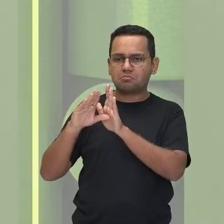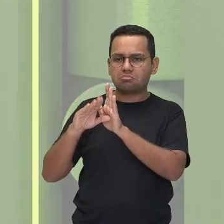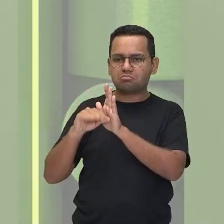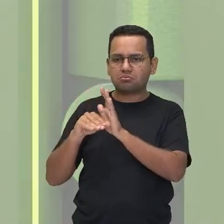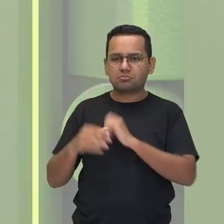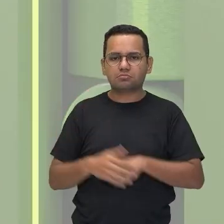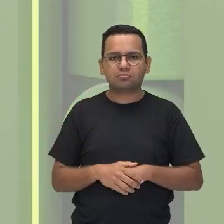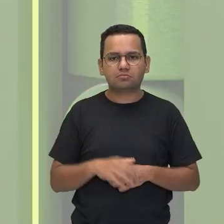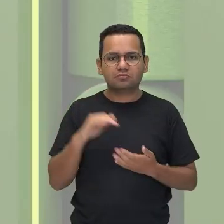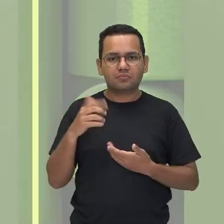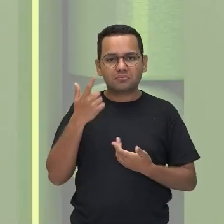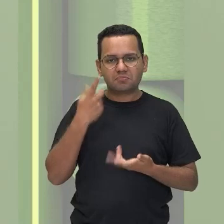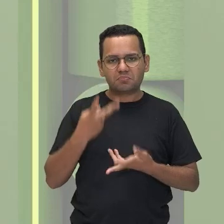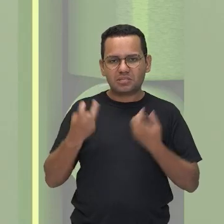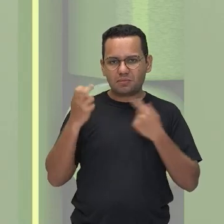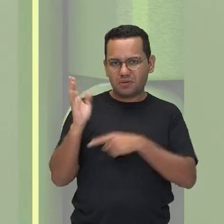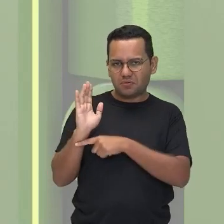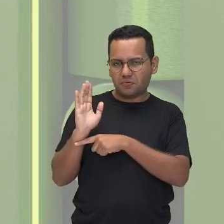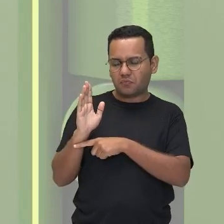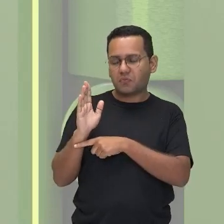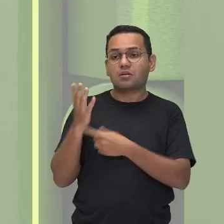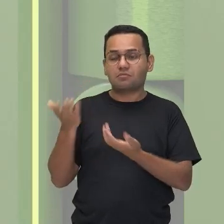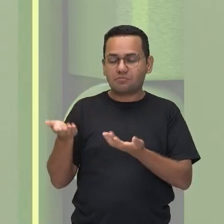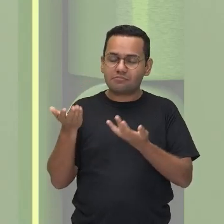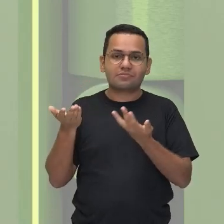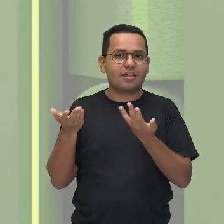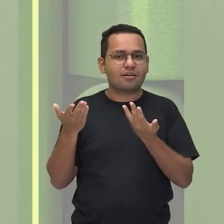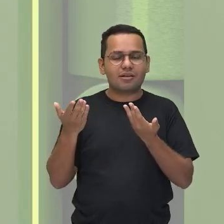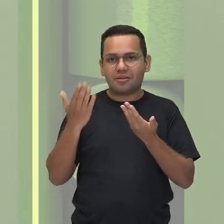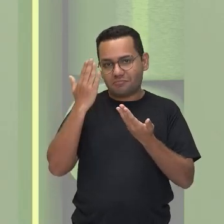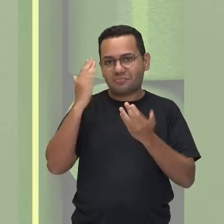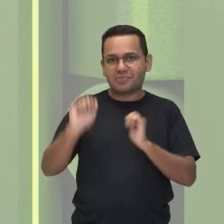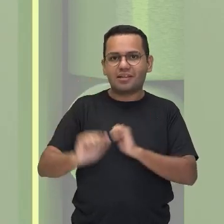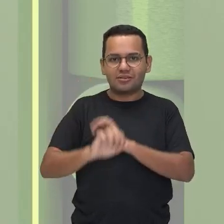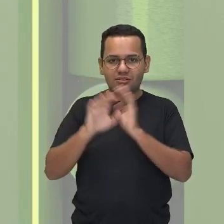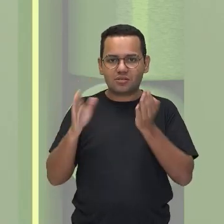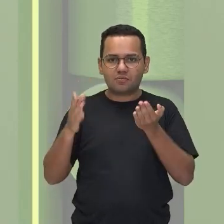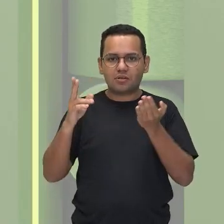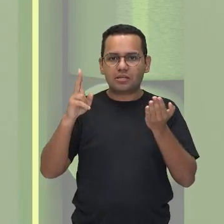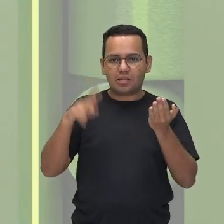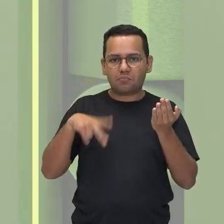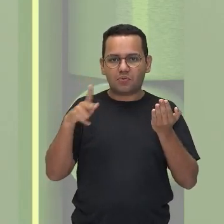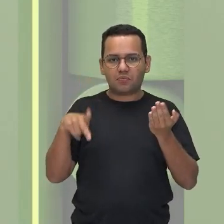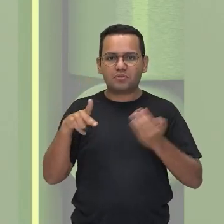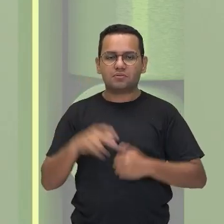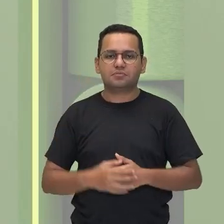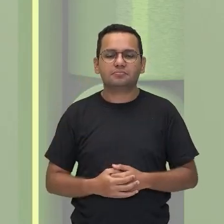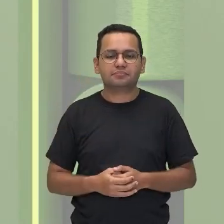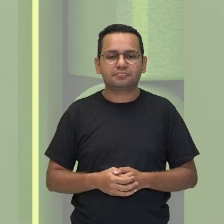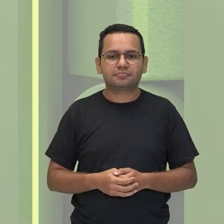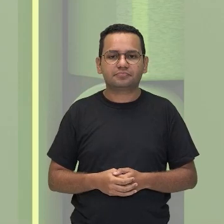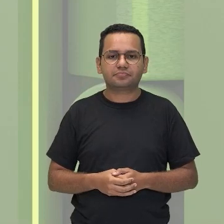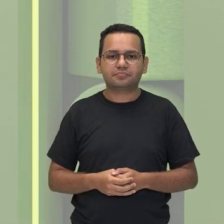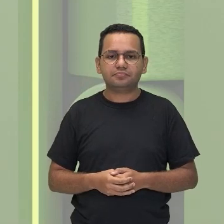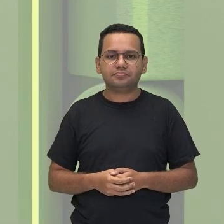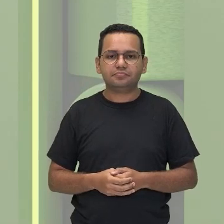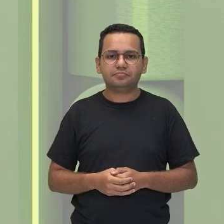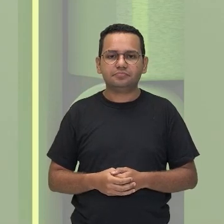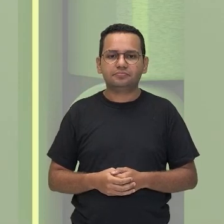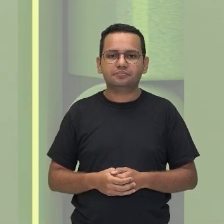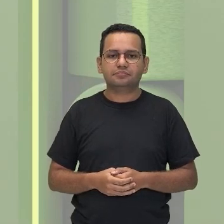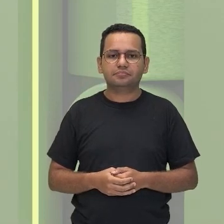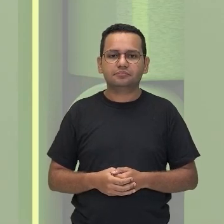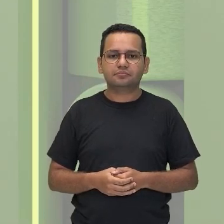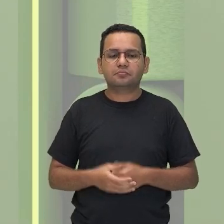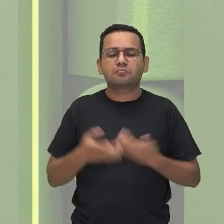Bom, a decantação ficou muito clara aí depois da explicação observada nesse vídeo. E o principal é a diferença